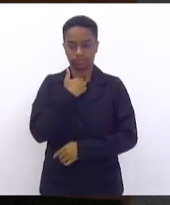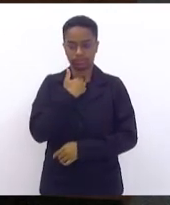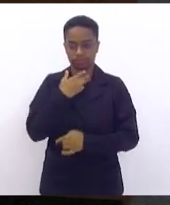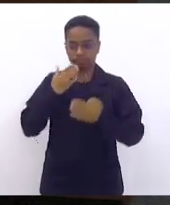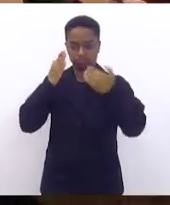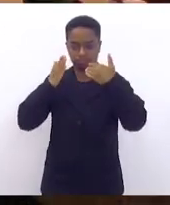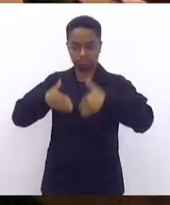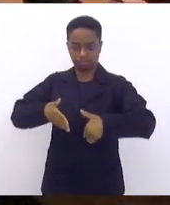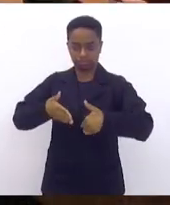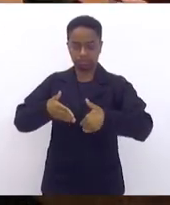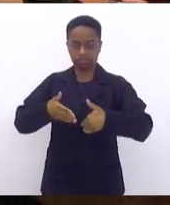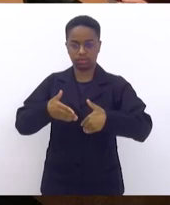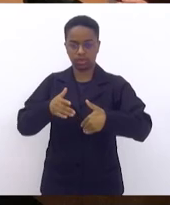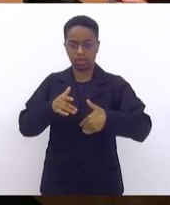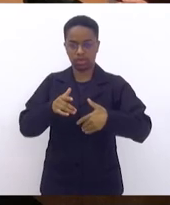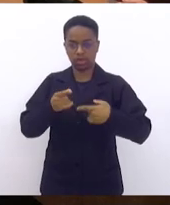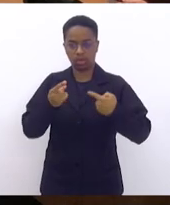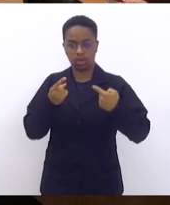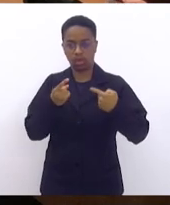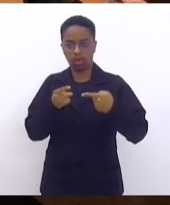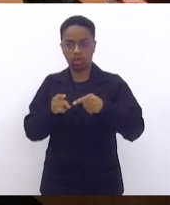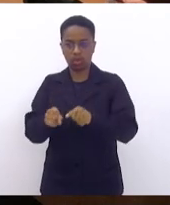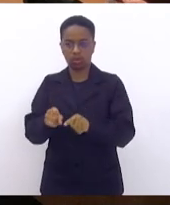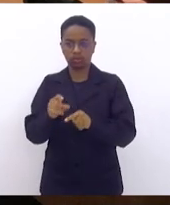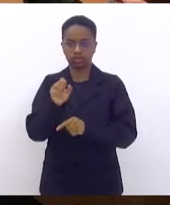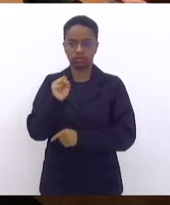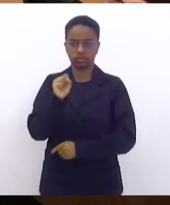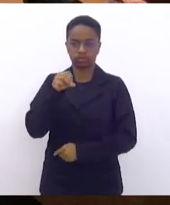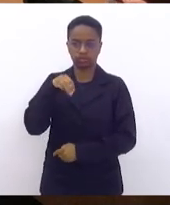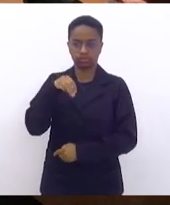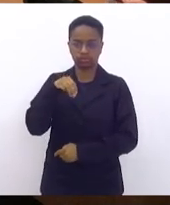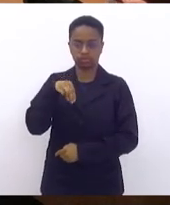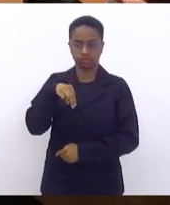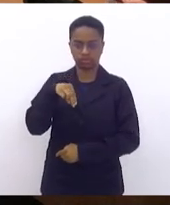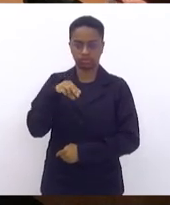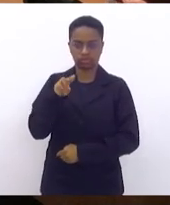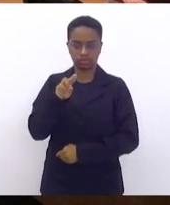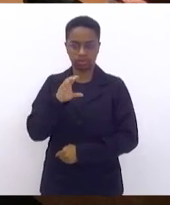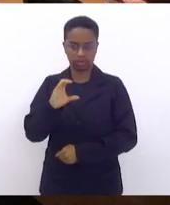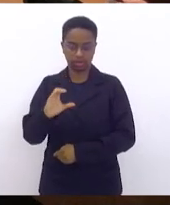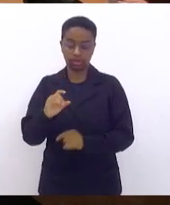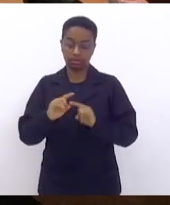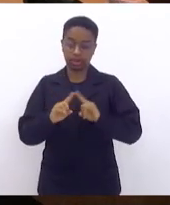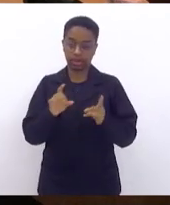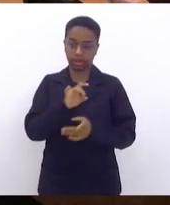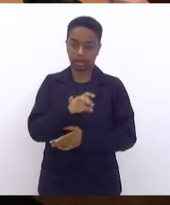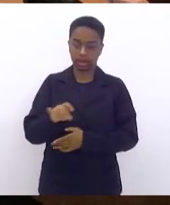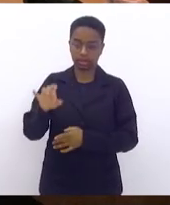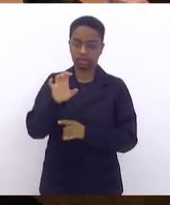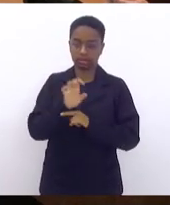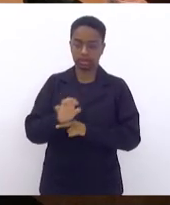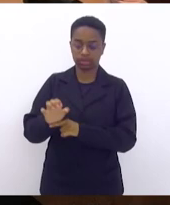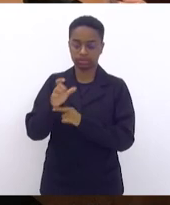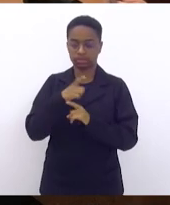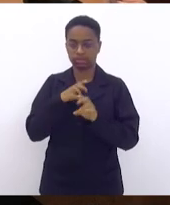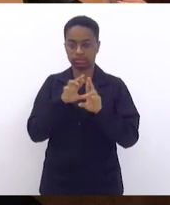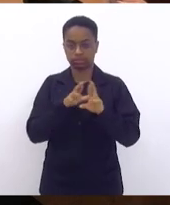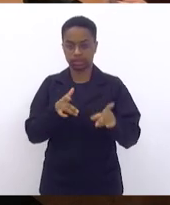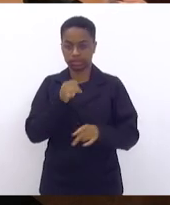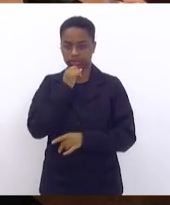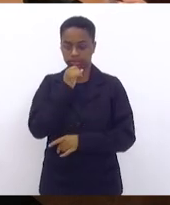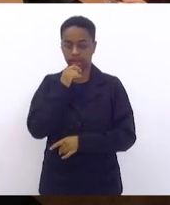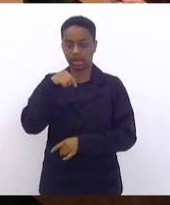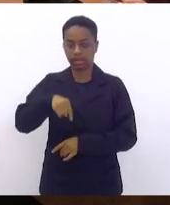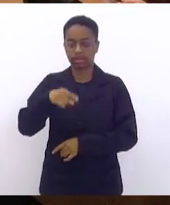frente contra os princípios do SNUC, mas cada estado tem a sua diferença. Por exemplo, nós aqui temos a